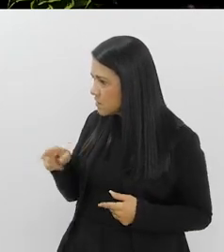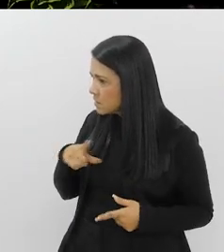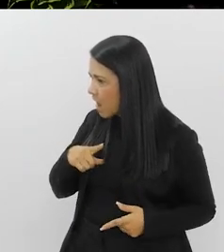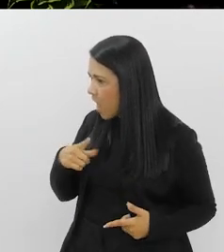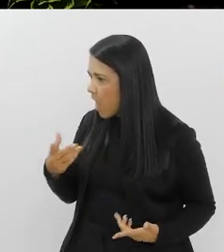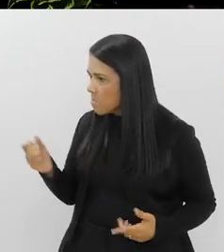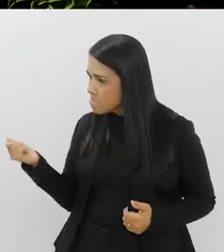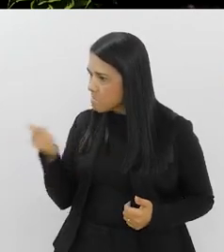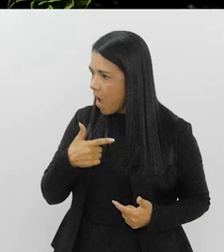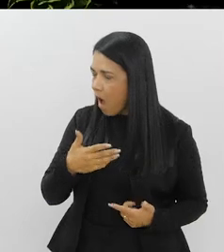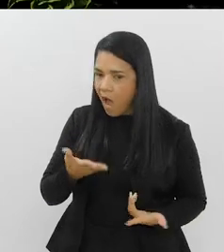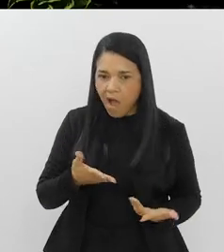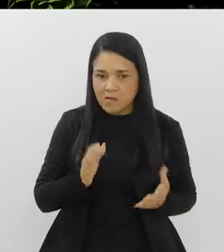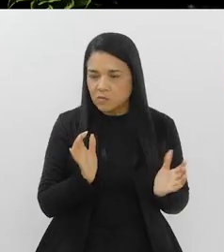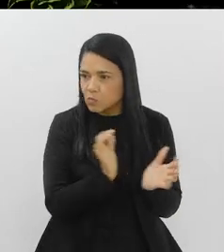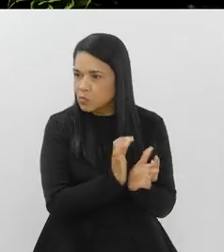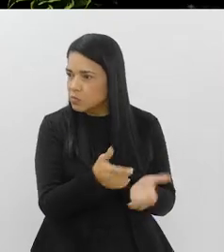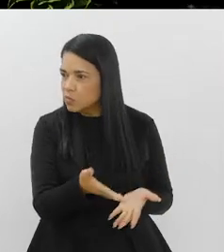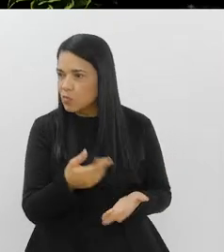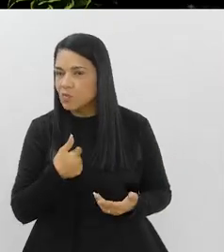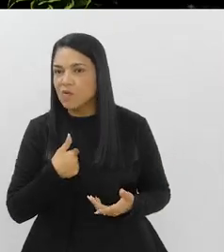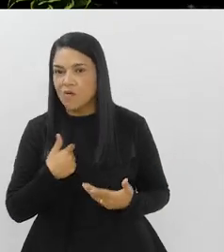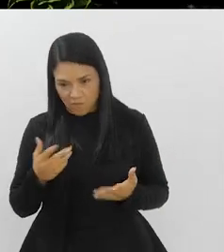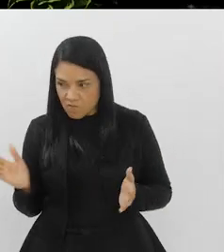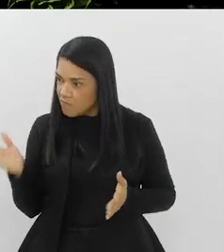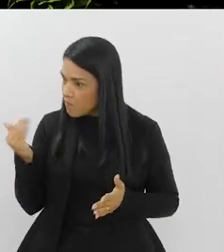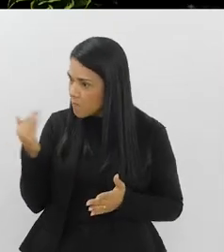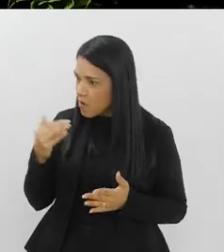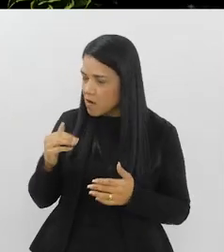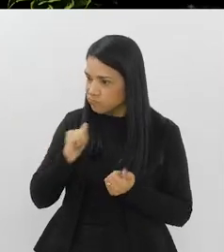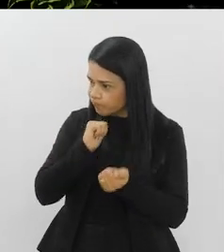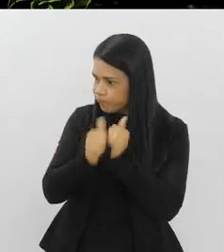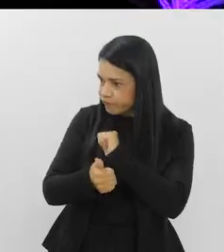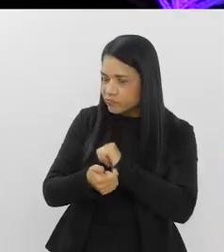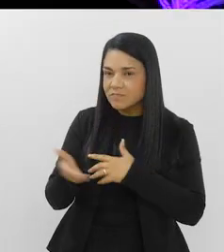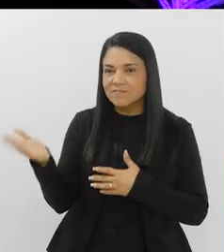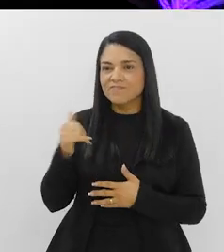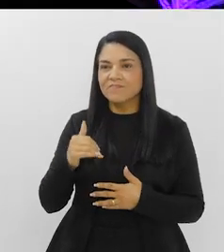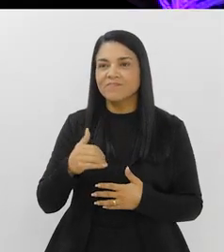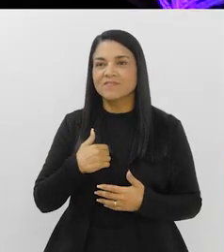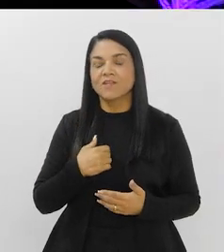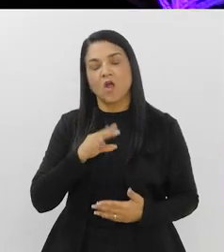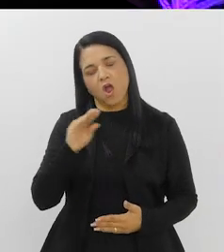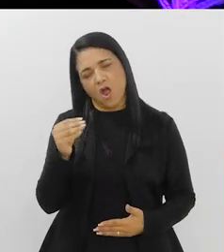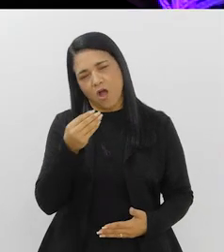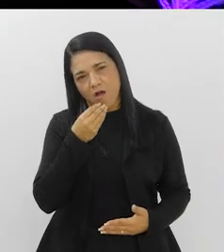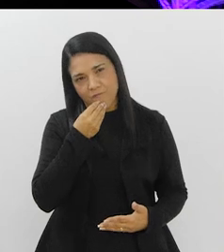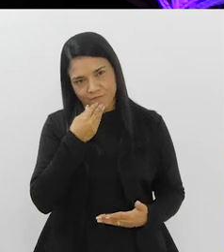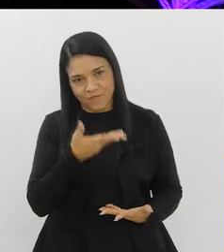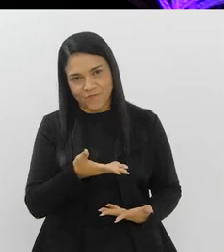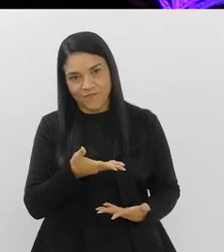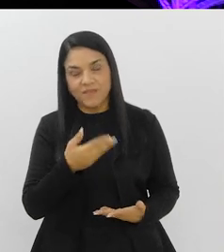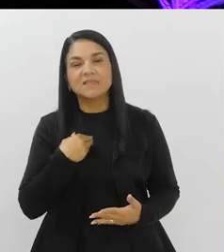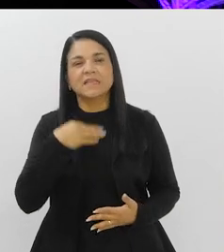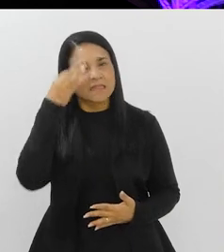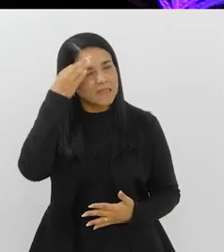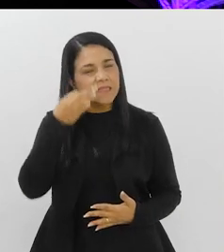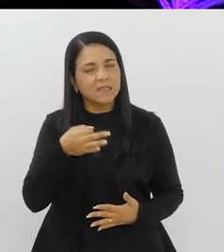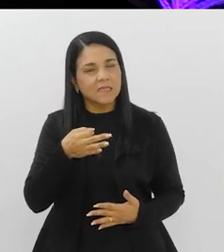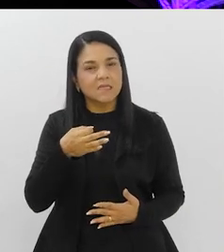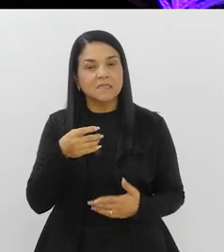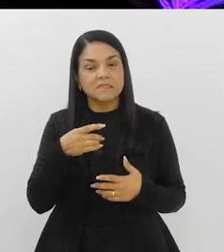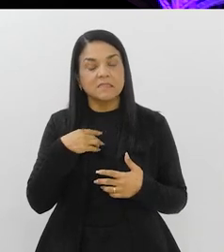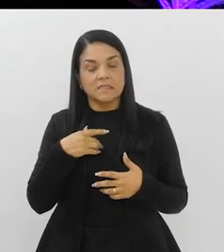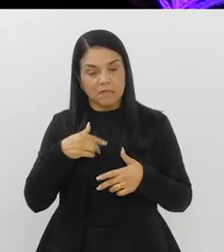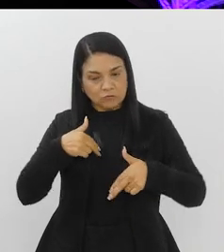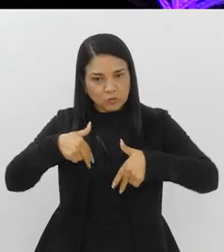aqui pô aí eu falei pô legal os cara não vou vamos jogar aí V entar para jogar obviamente né a gente tem que entender